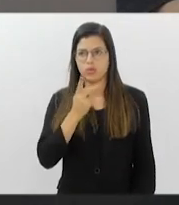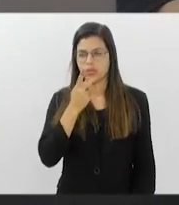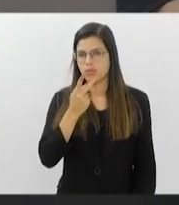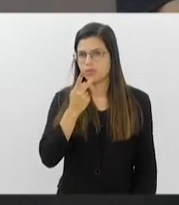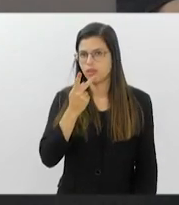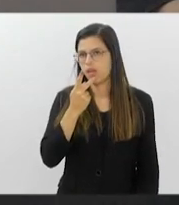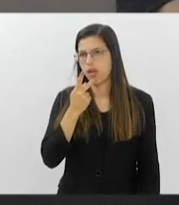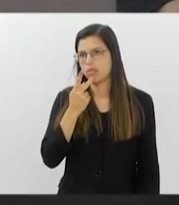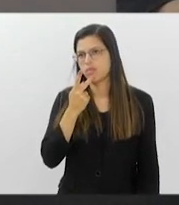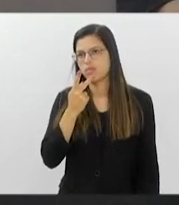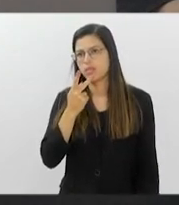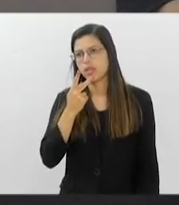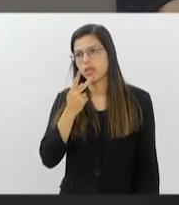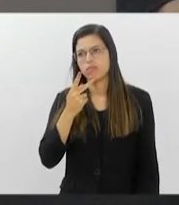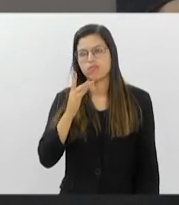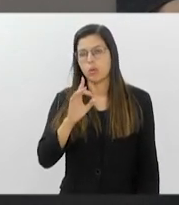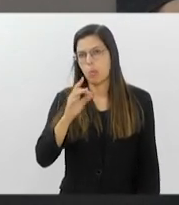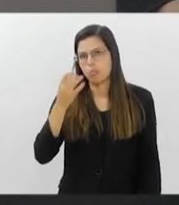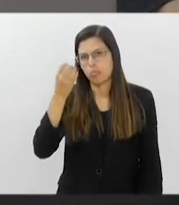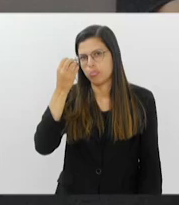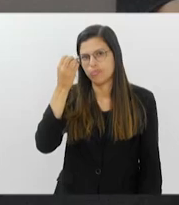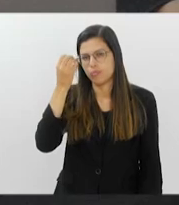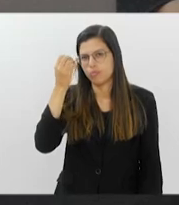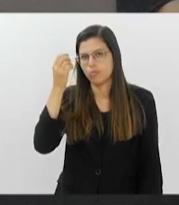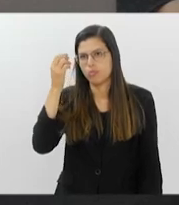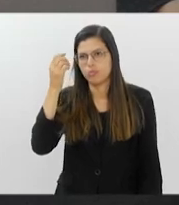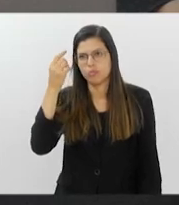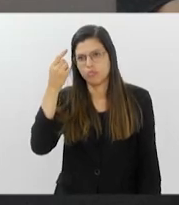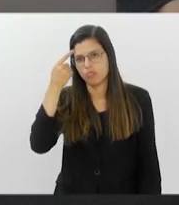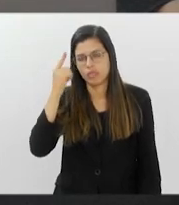minha memória. Tenho absoluta certeza.